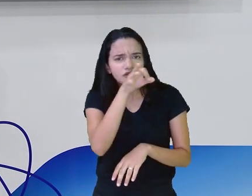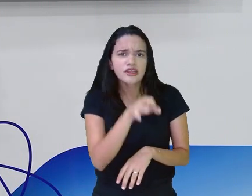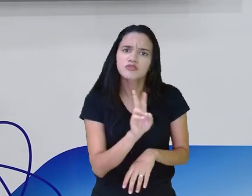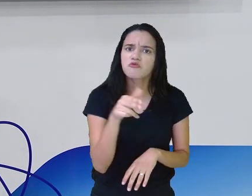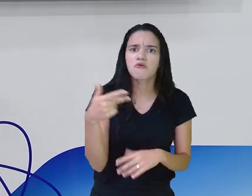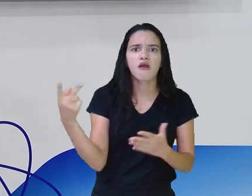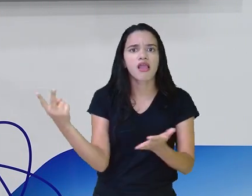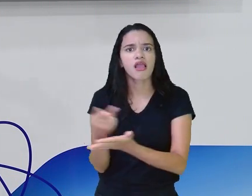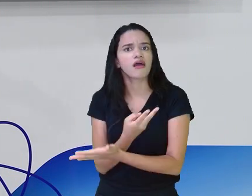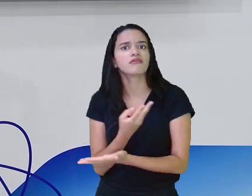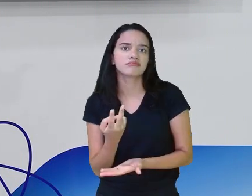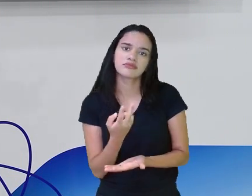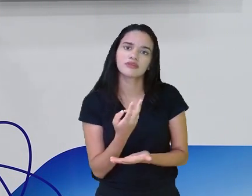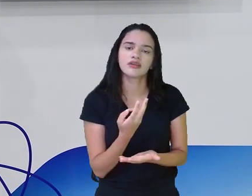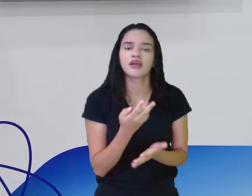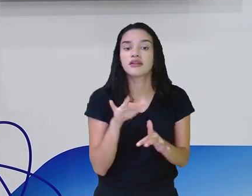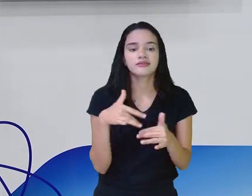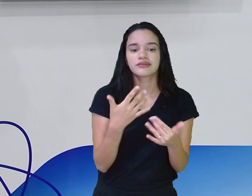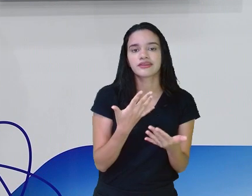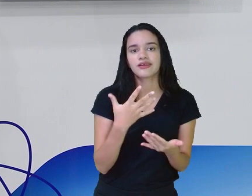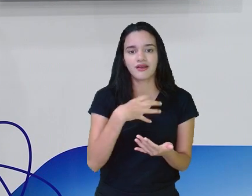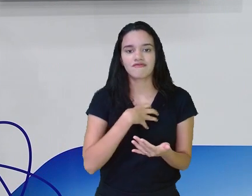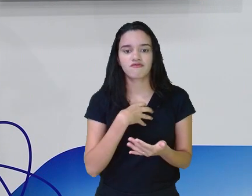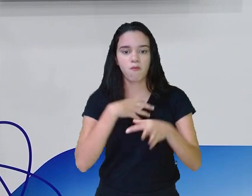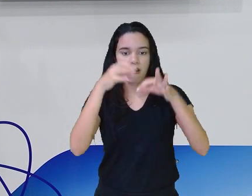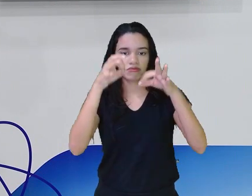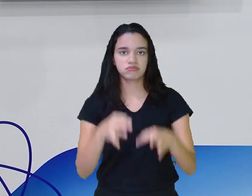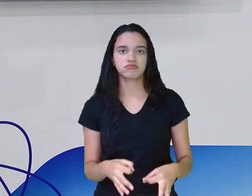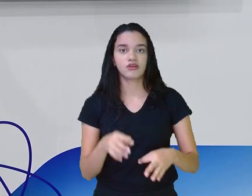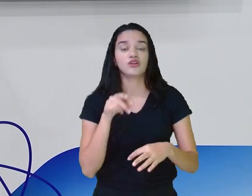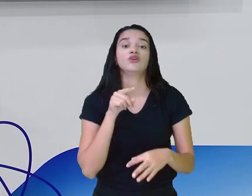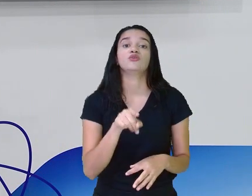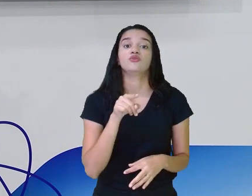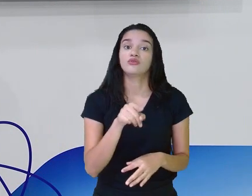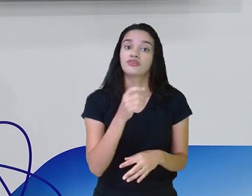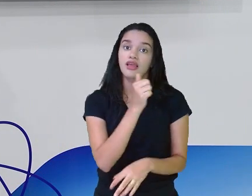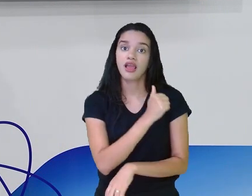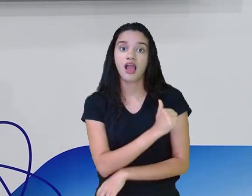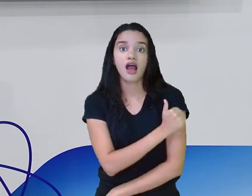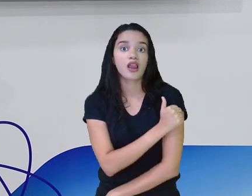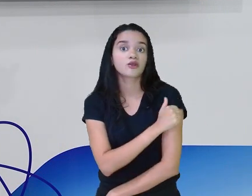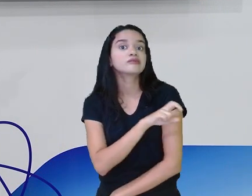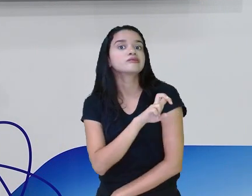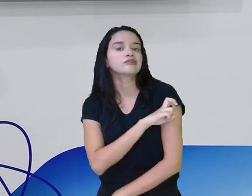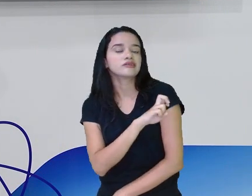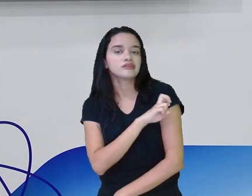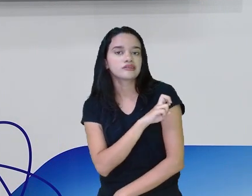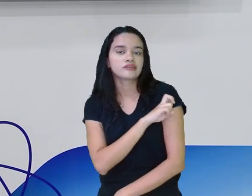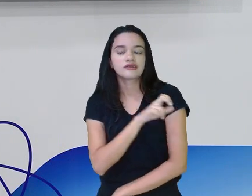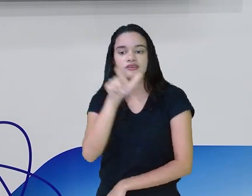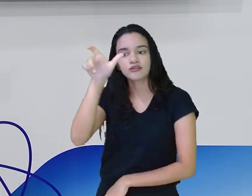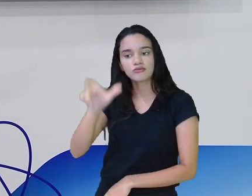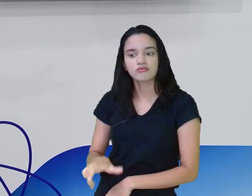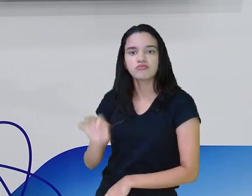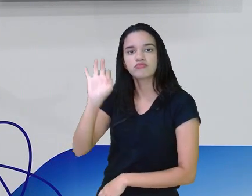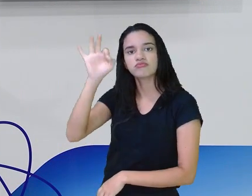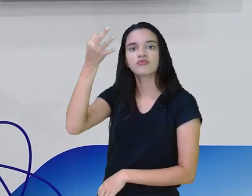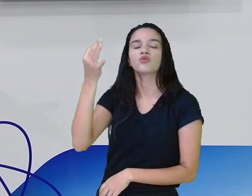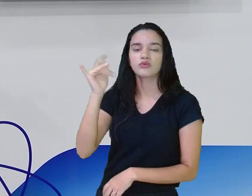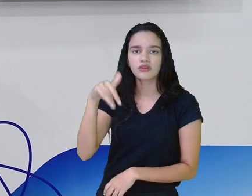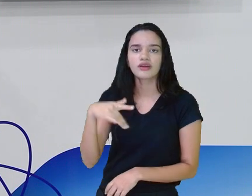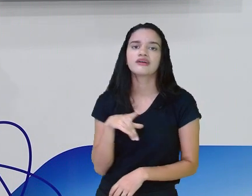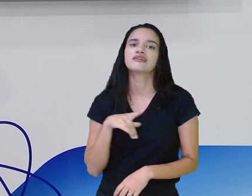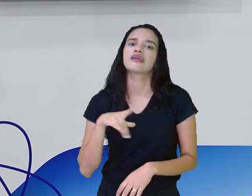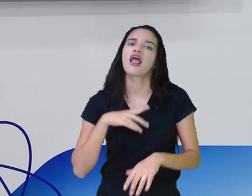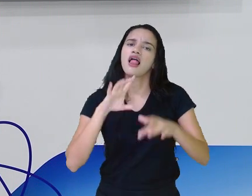errado, qual é a forma certa? Não tem a questão da forma certa. Você, estudante do 5º ano, que quer ser um autor, você tem liberdade para